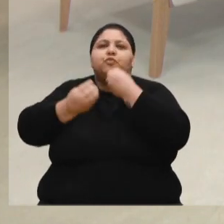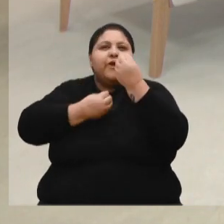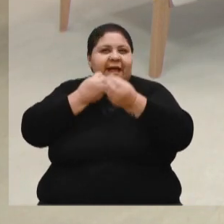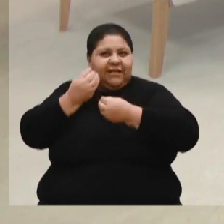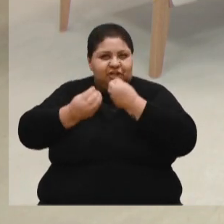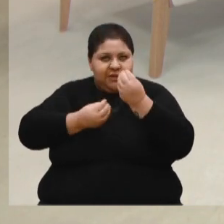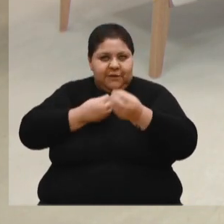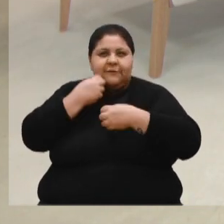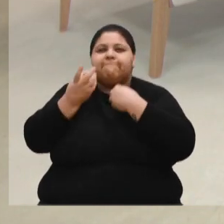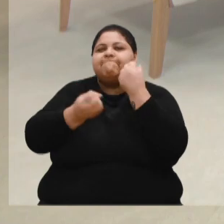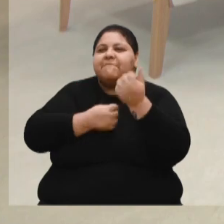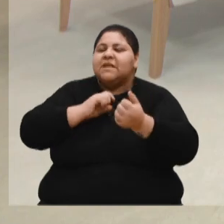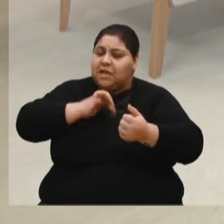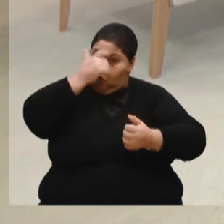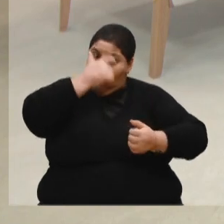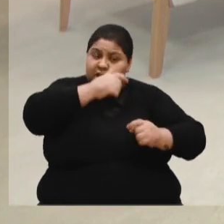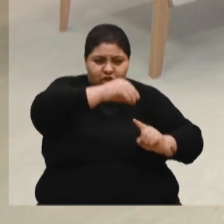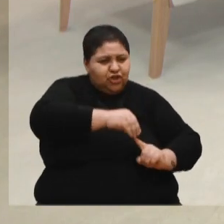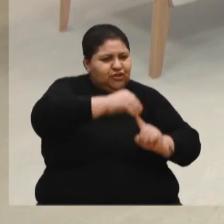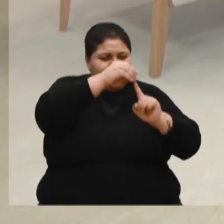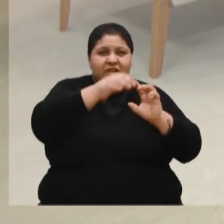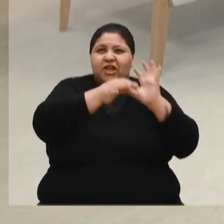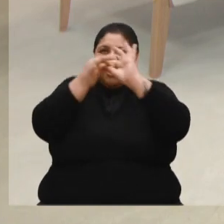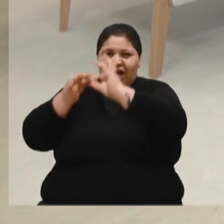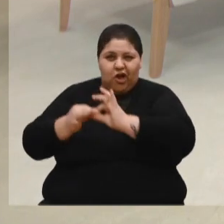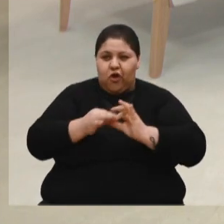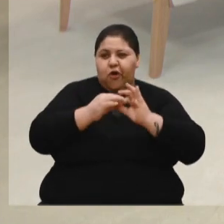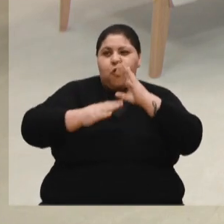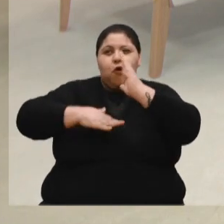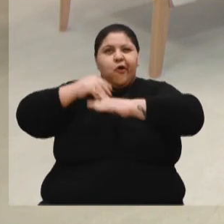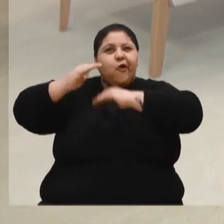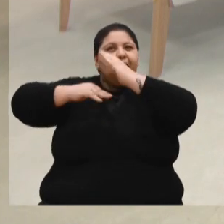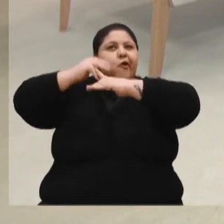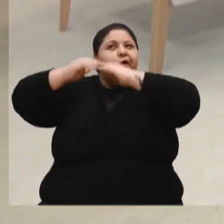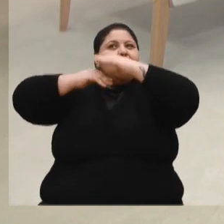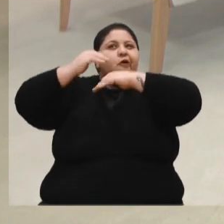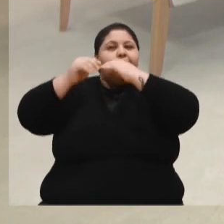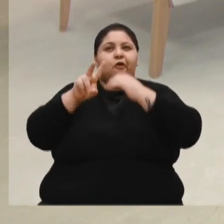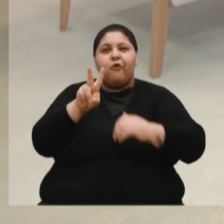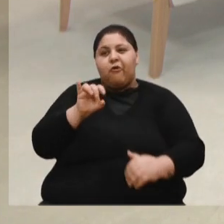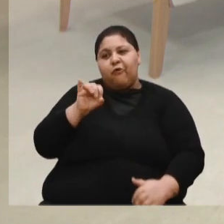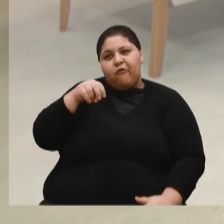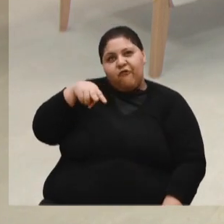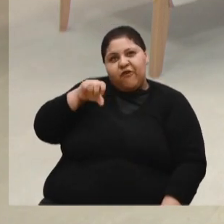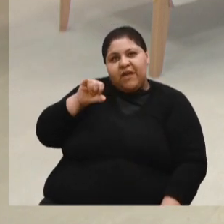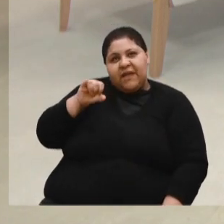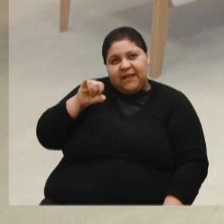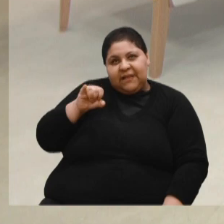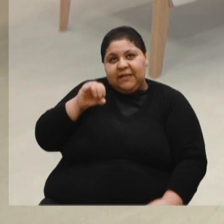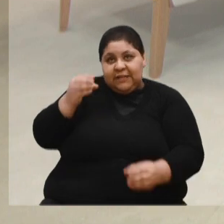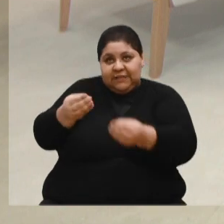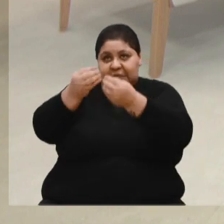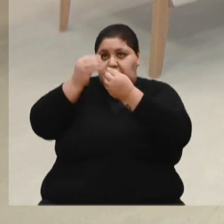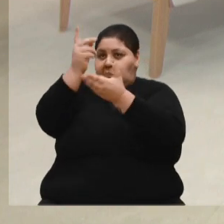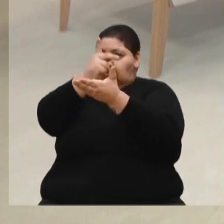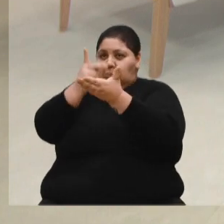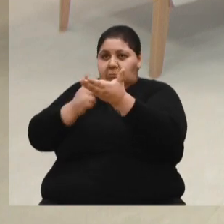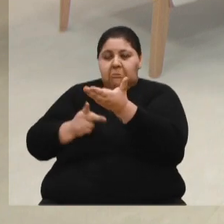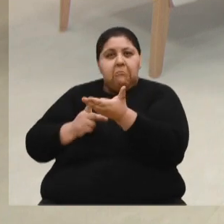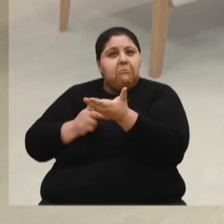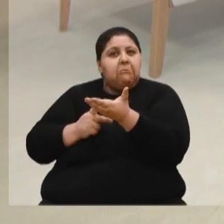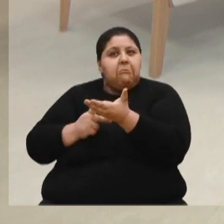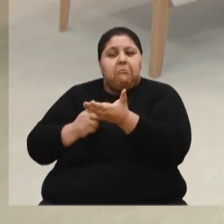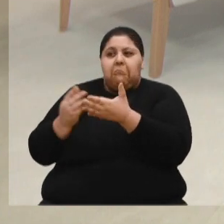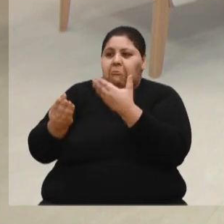cereja do bolo, né? Aliada à construção maravilhosa que o Vini, né? O Vinícius deu aqui nessa diagramação, que ficou